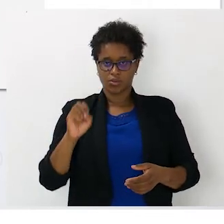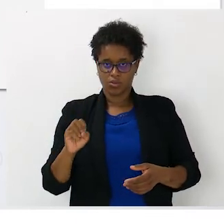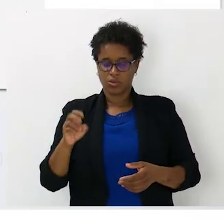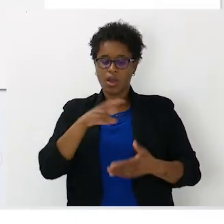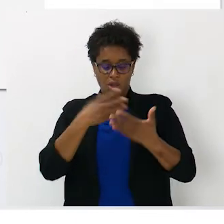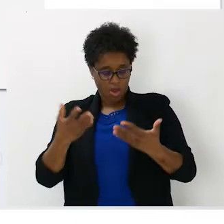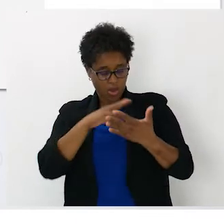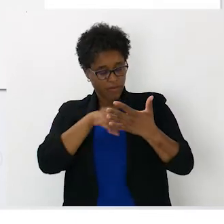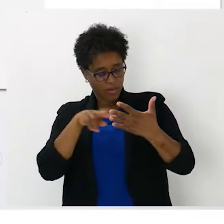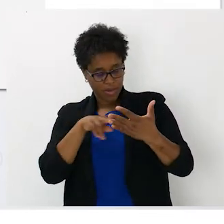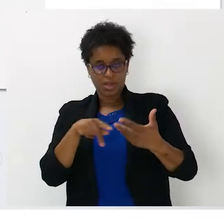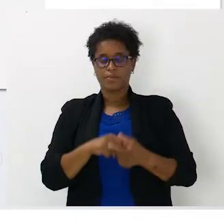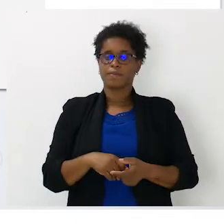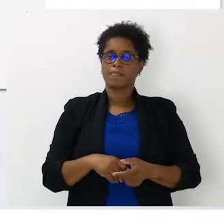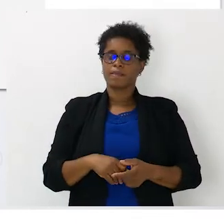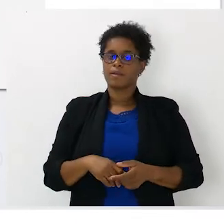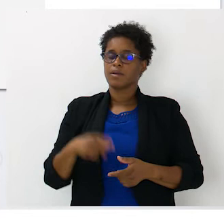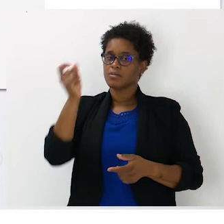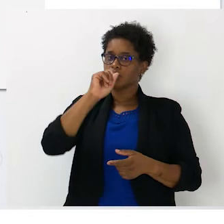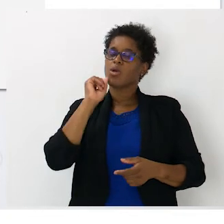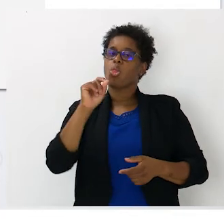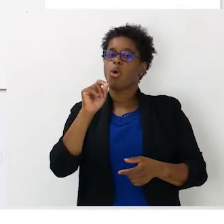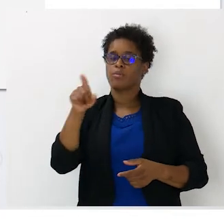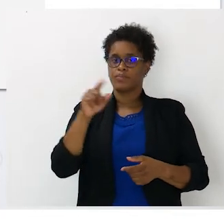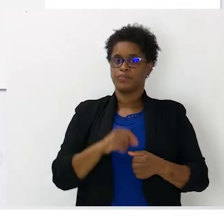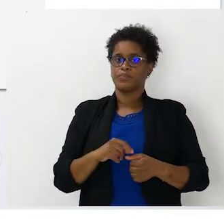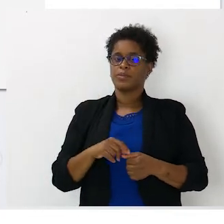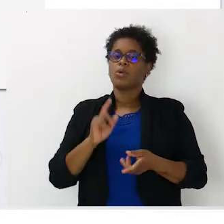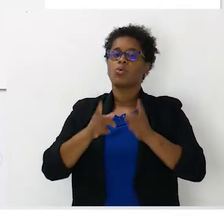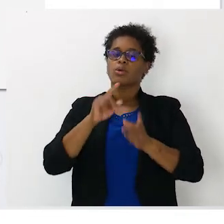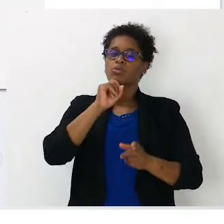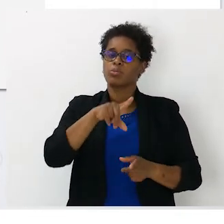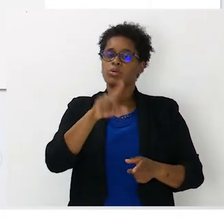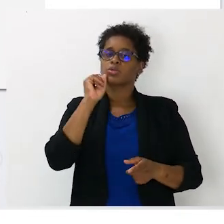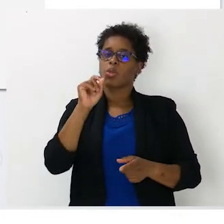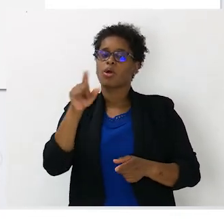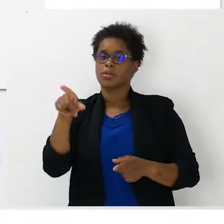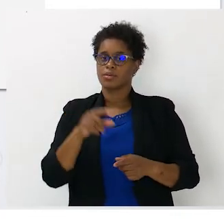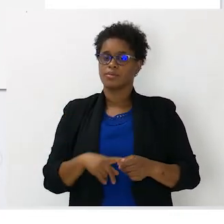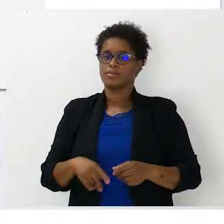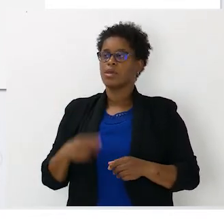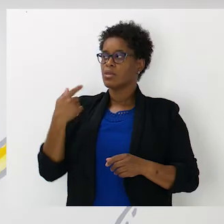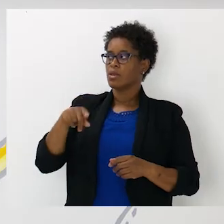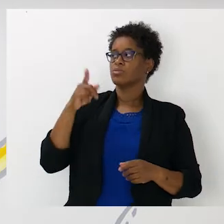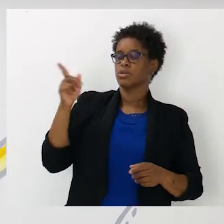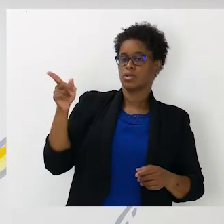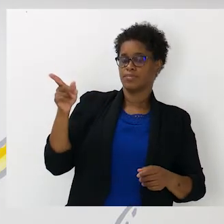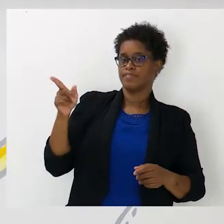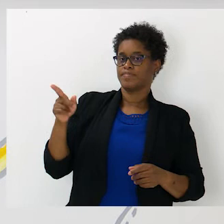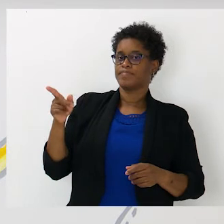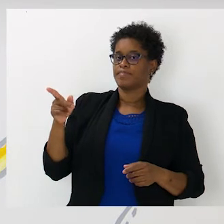ler, fazendo a legenda, que podemos destacar ali. Temos,